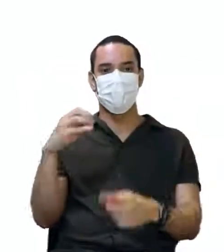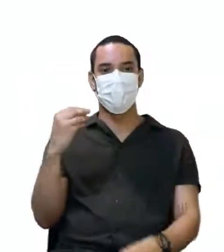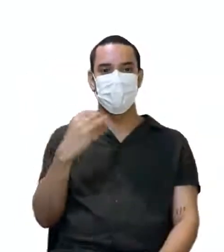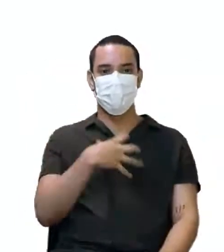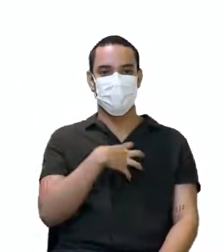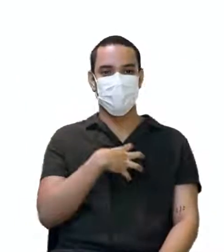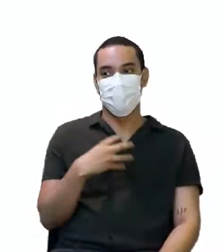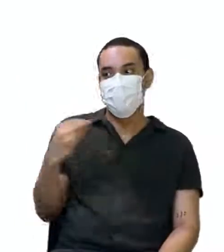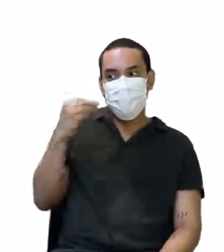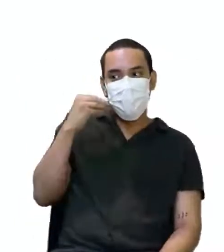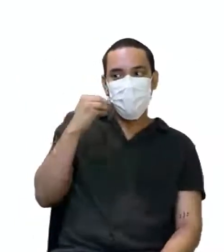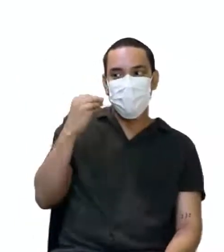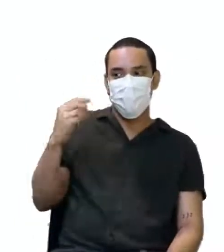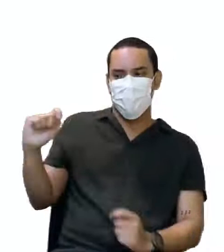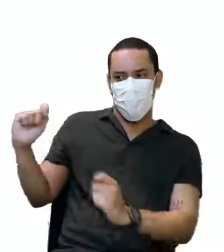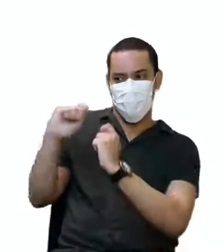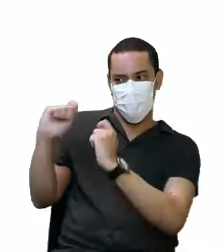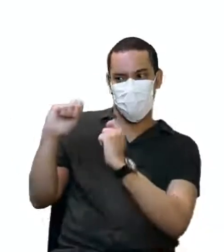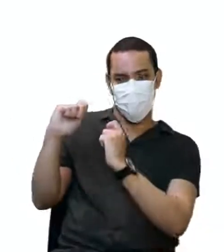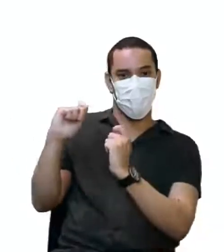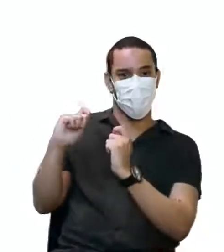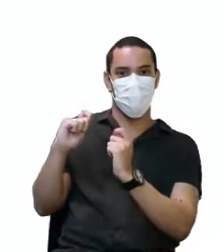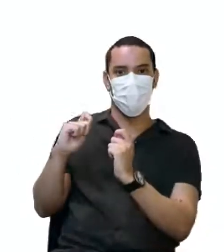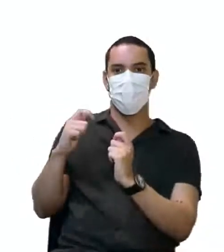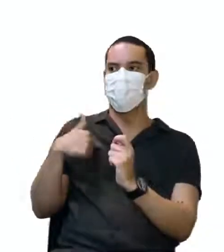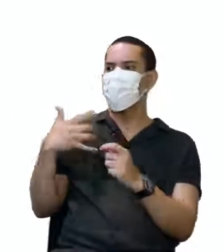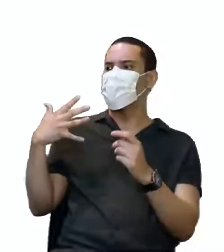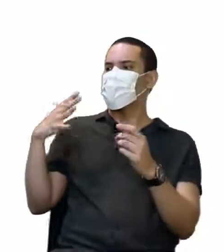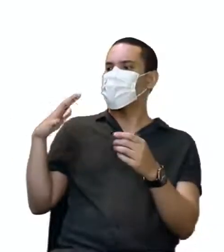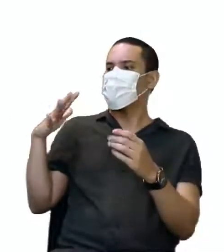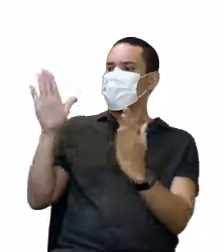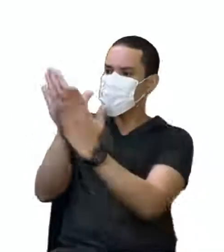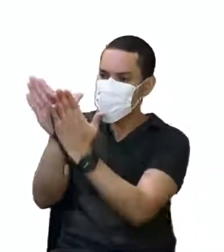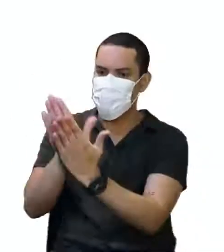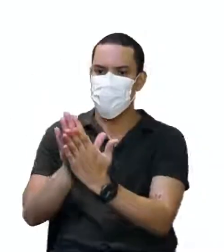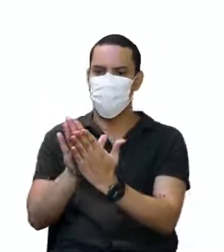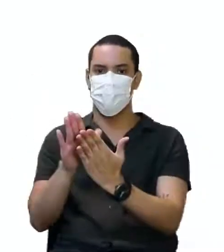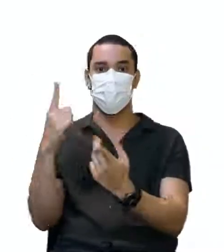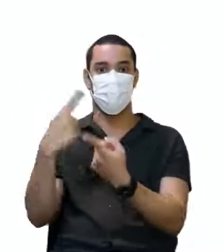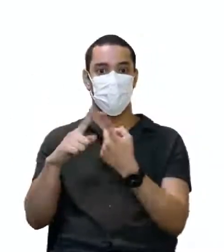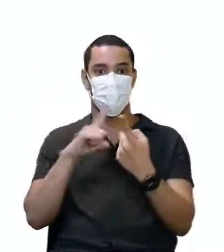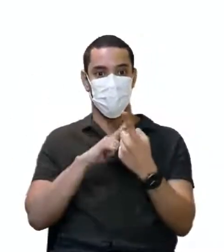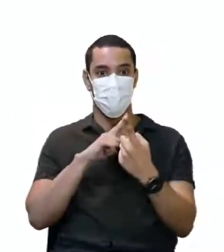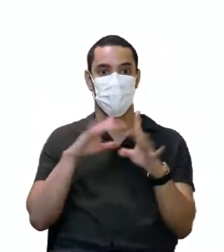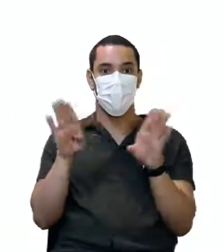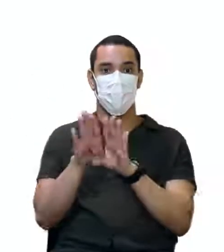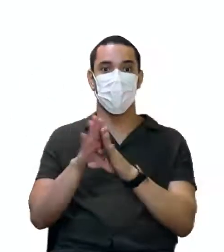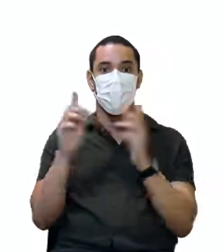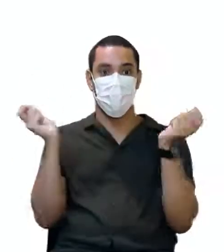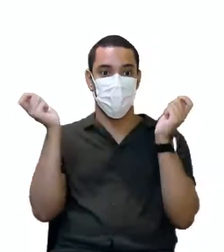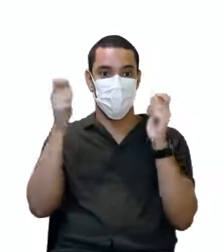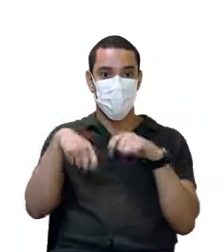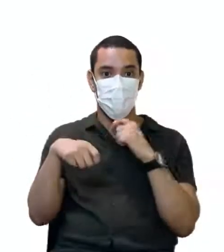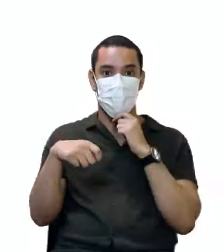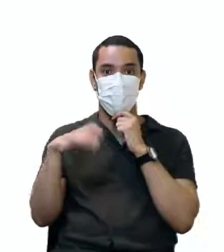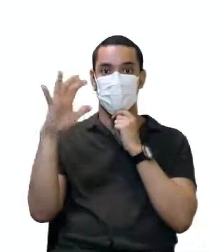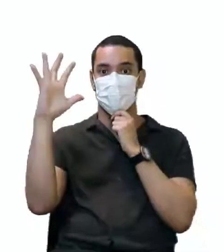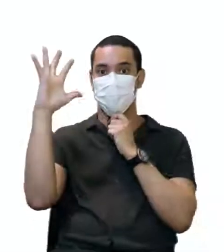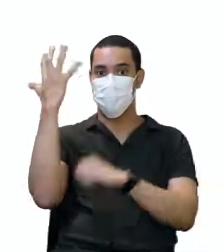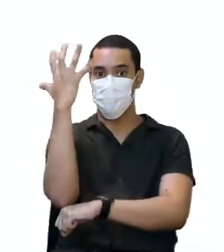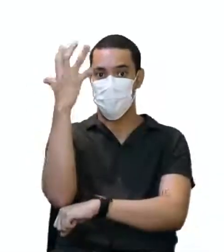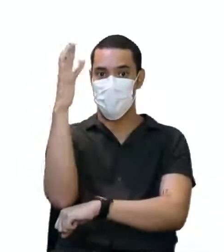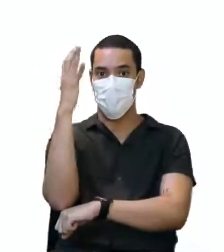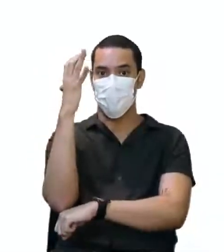tivesse alguém para proteger, elas iam para cima. Elas ainda tinham a habilidade de subir. Se protegiam em cima das árvores,